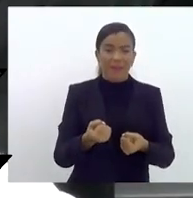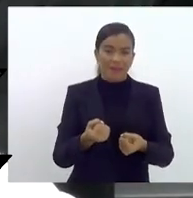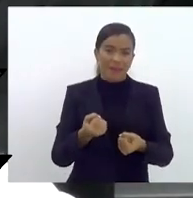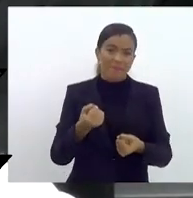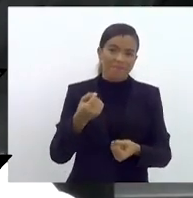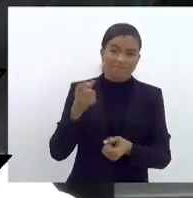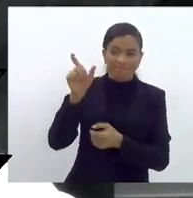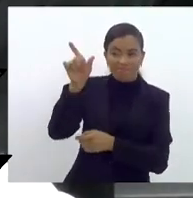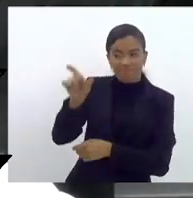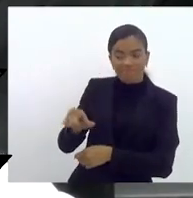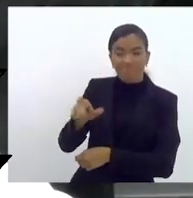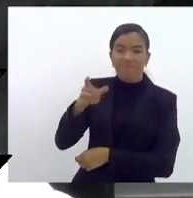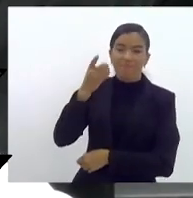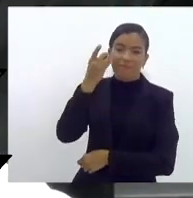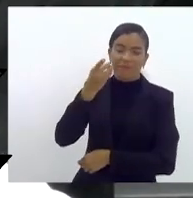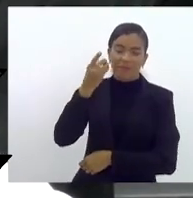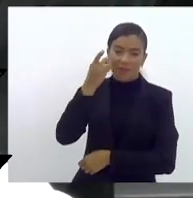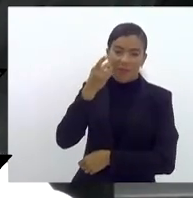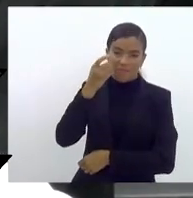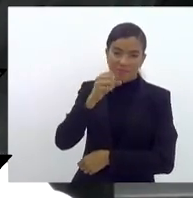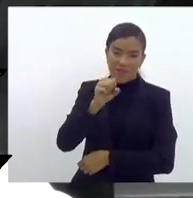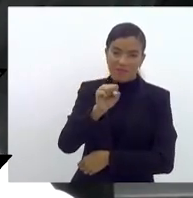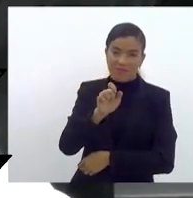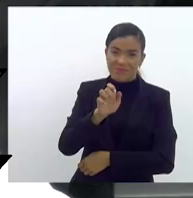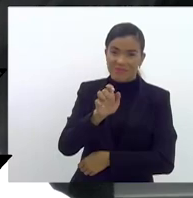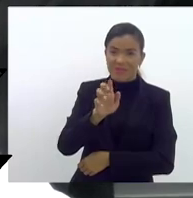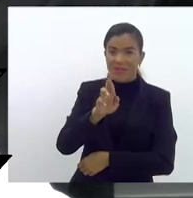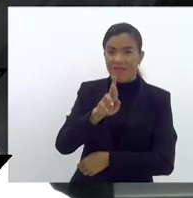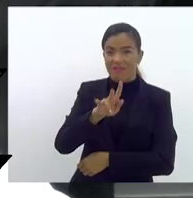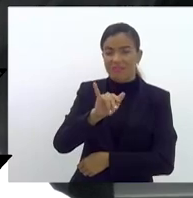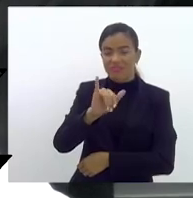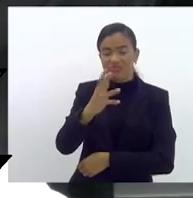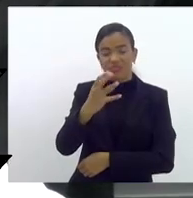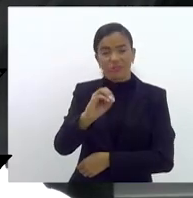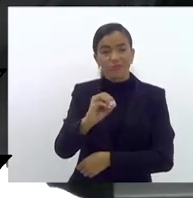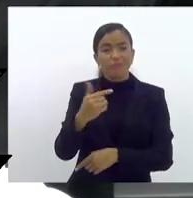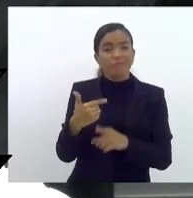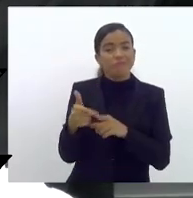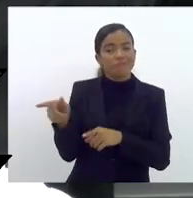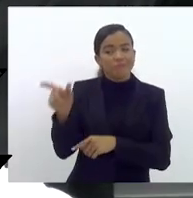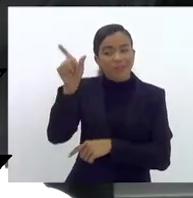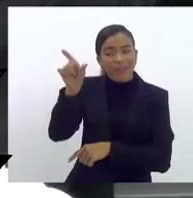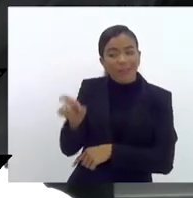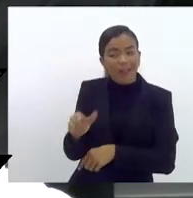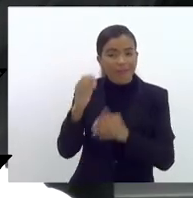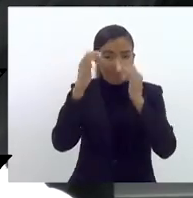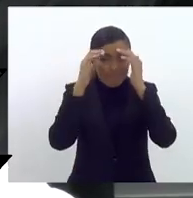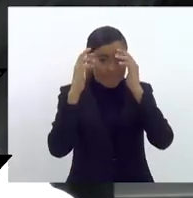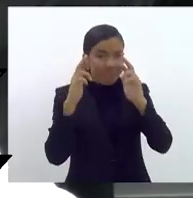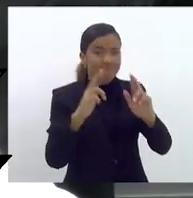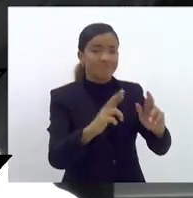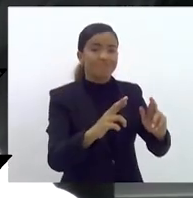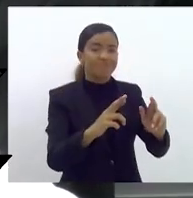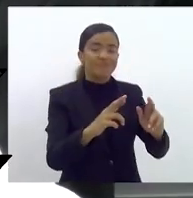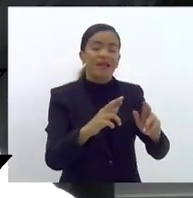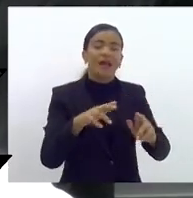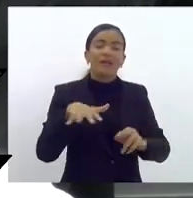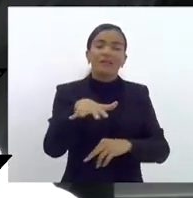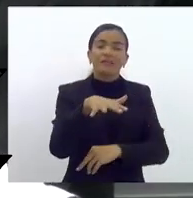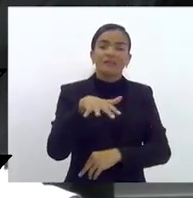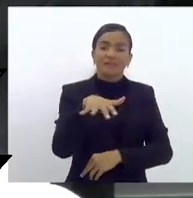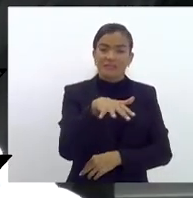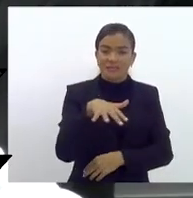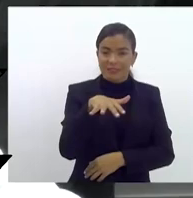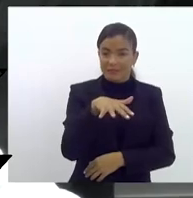deputado Serginho no seu parecer porque ele respeita Inclusive a questão não